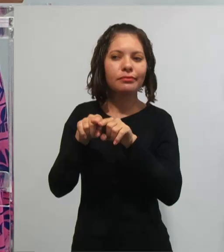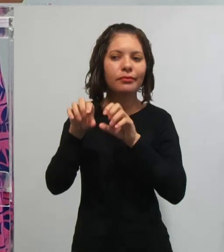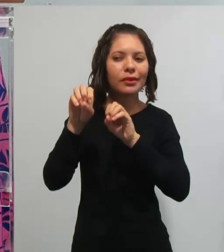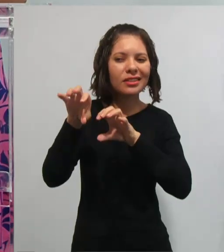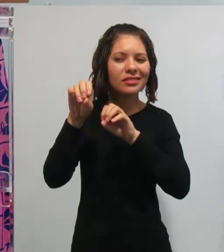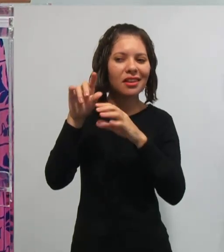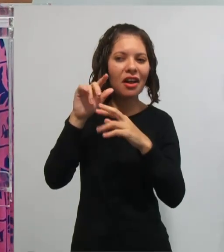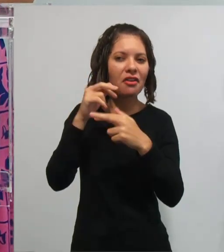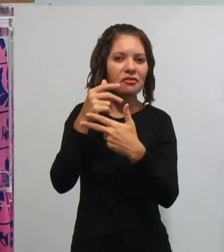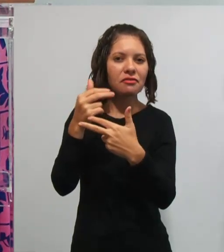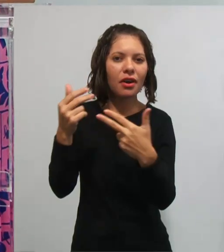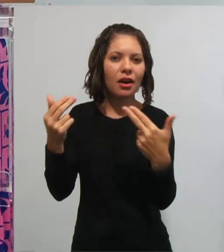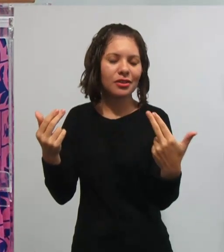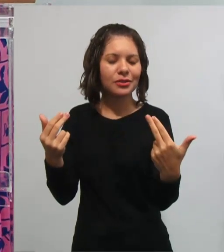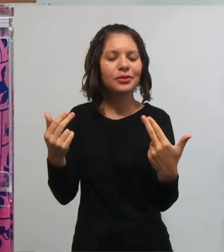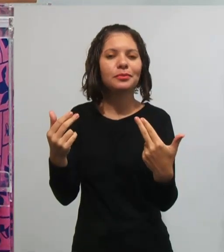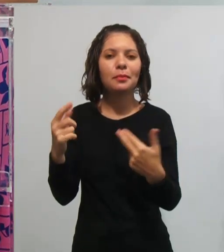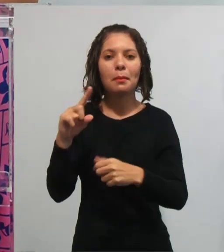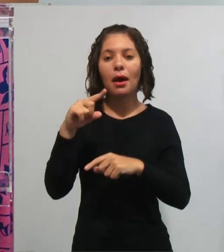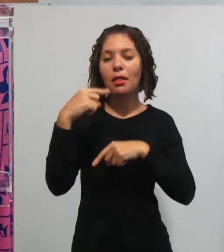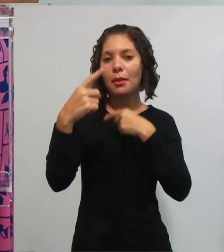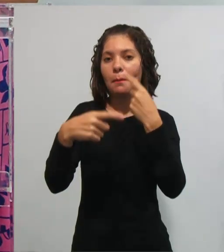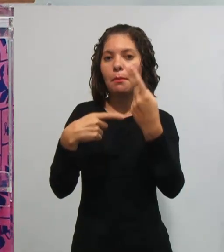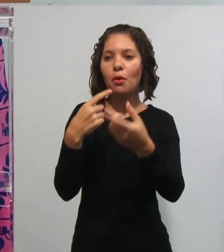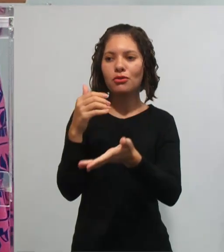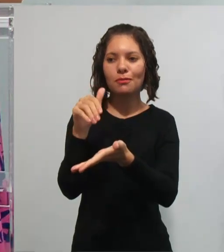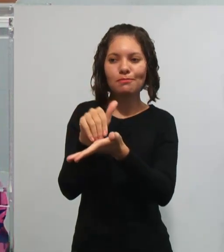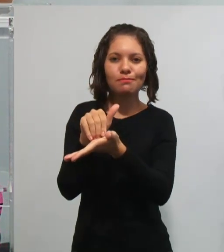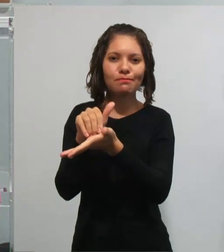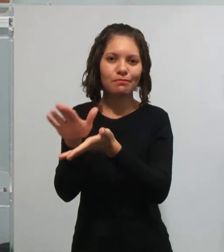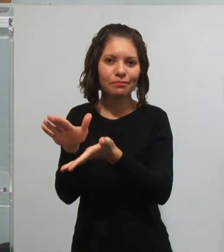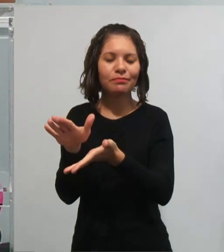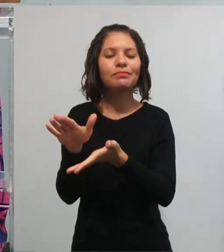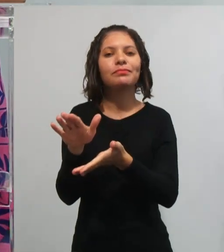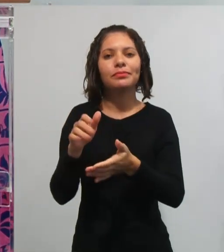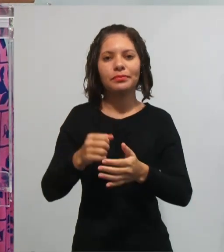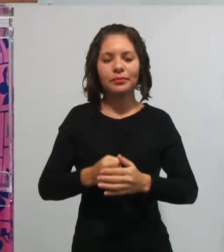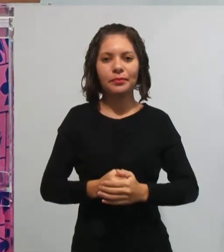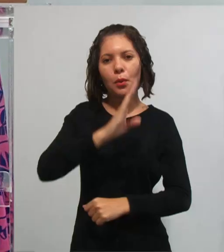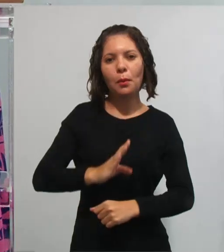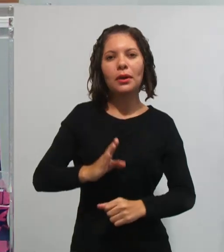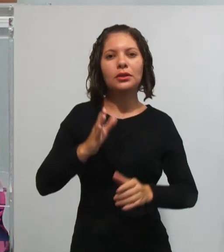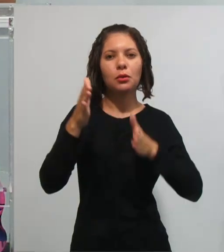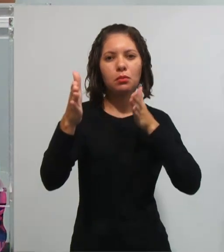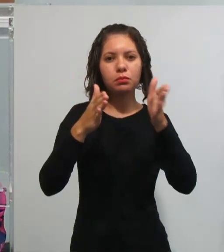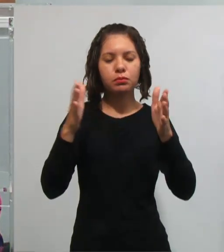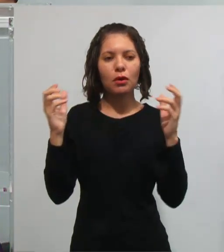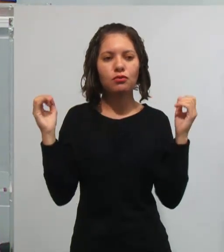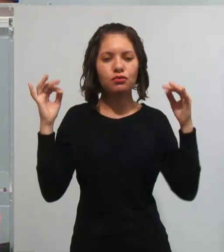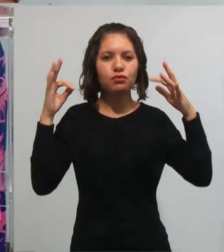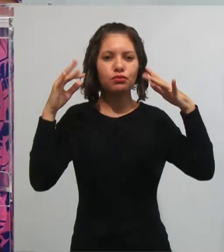aprendia realmente quando ele tinha uma boa memória para memorizar, decorar e externalizar